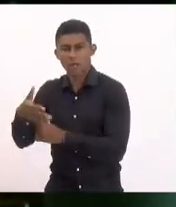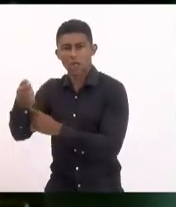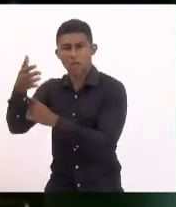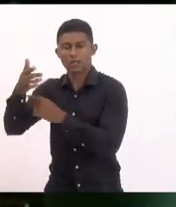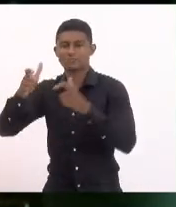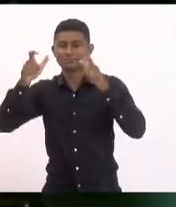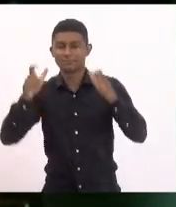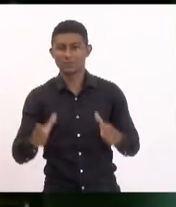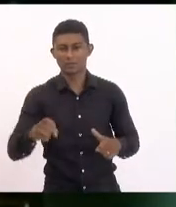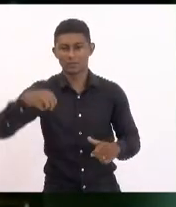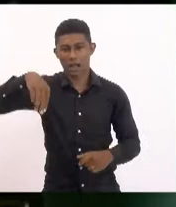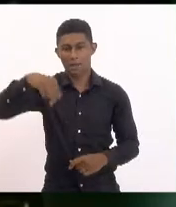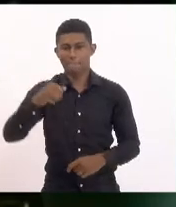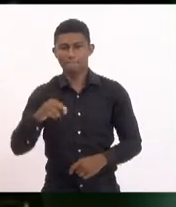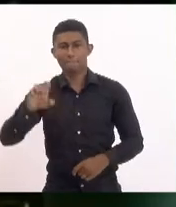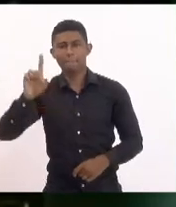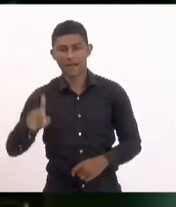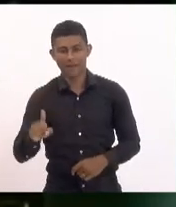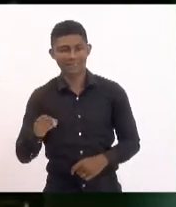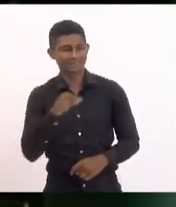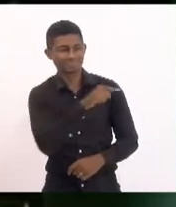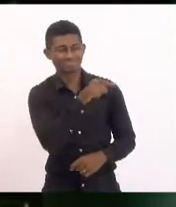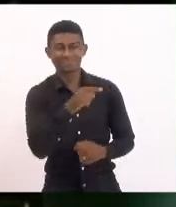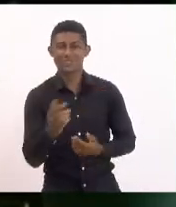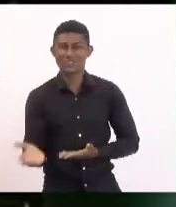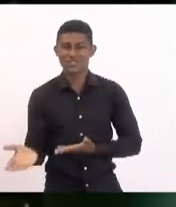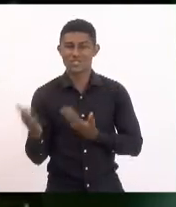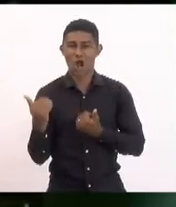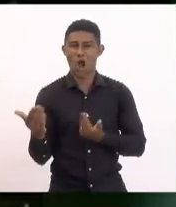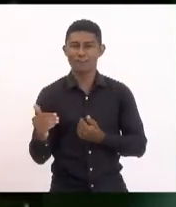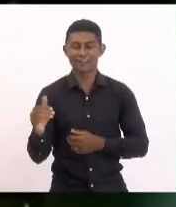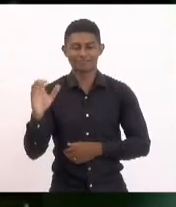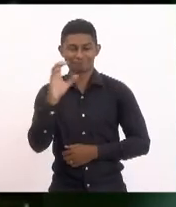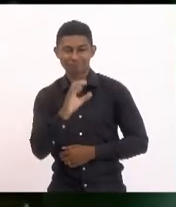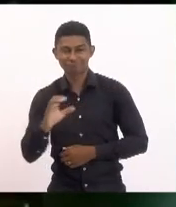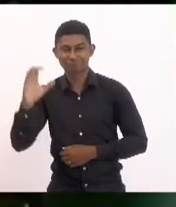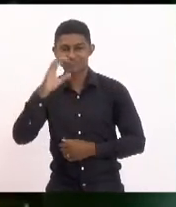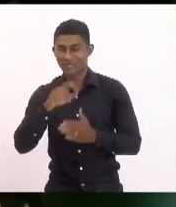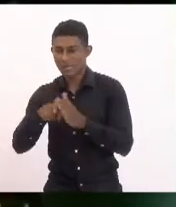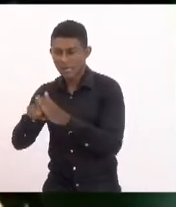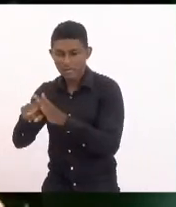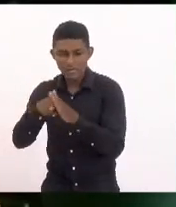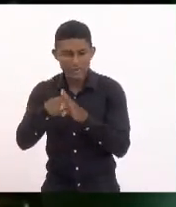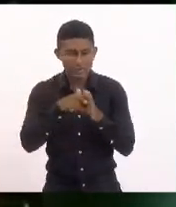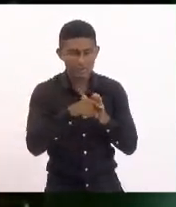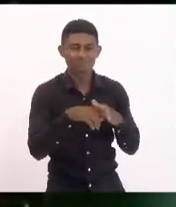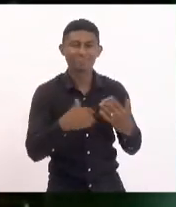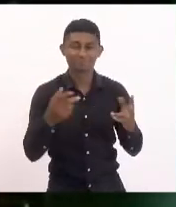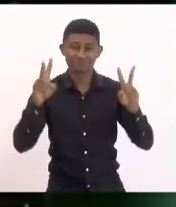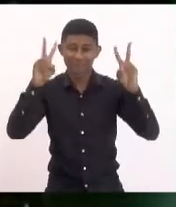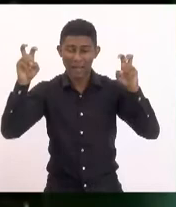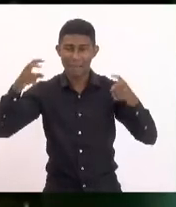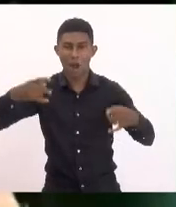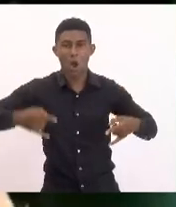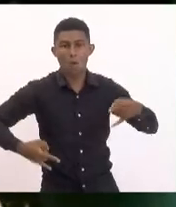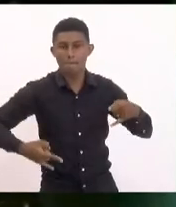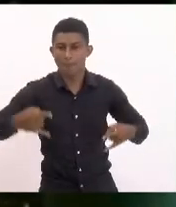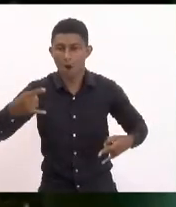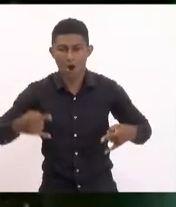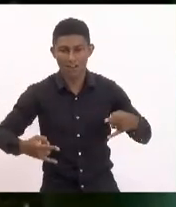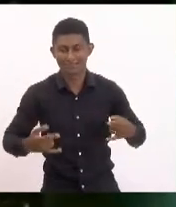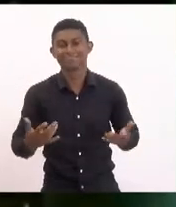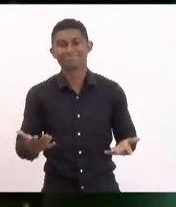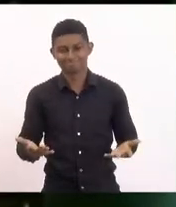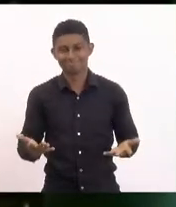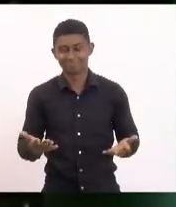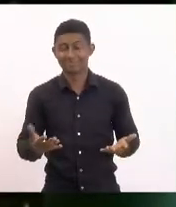trazendo aí jovens cientistas no processo, discutindo robótica, né? Tia Ju tem um projeto aí e